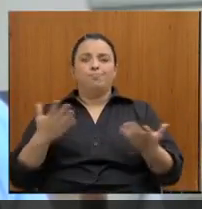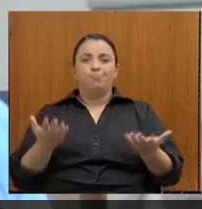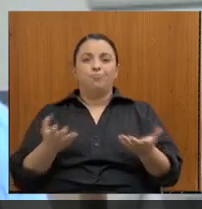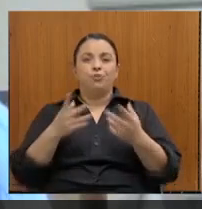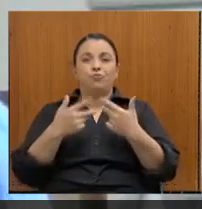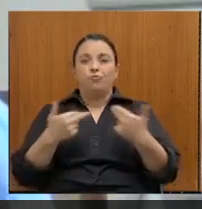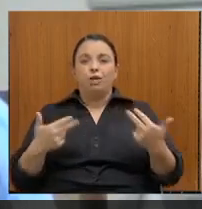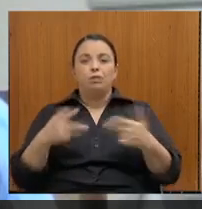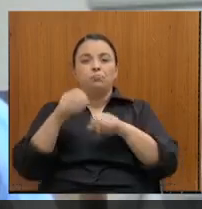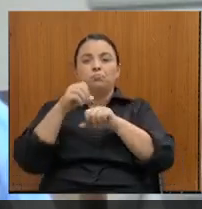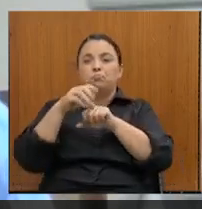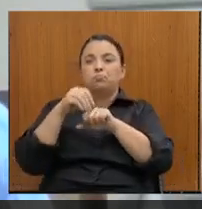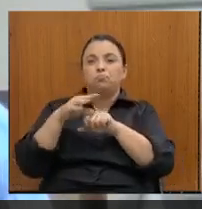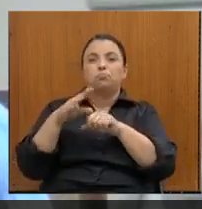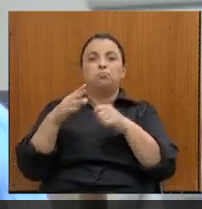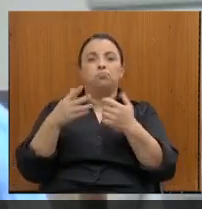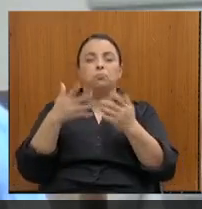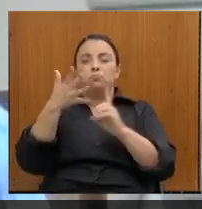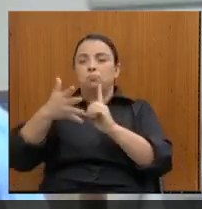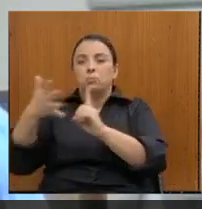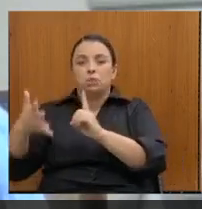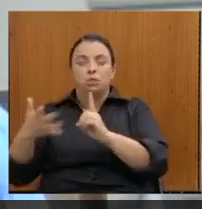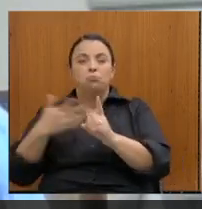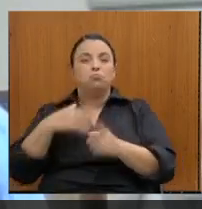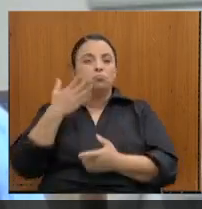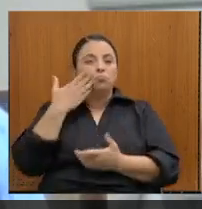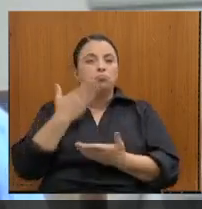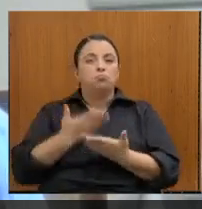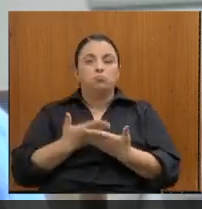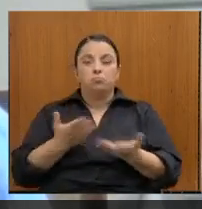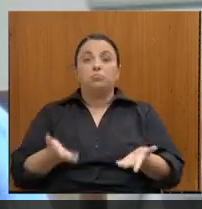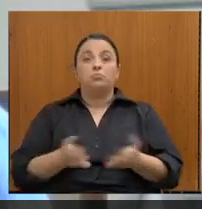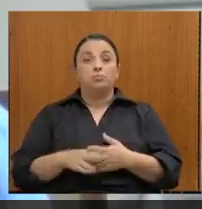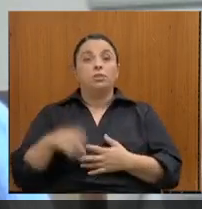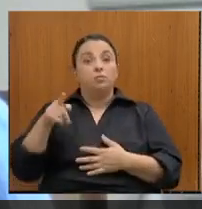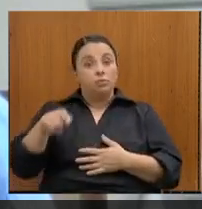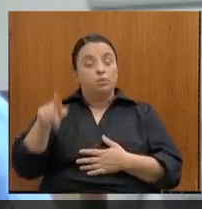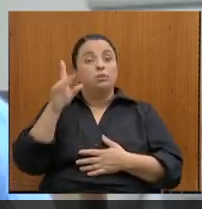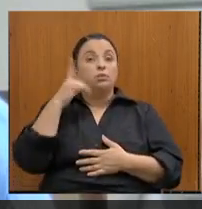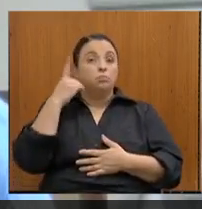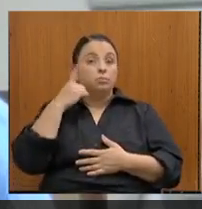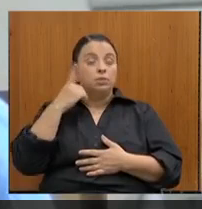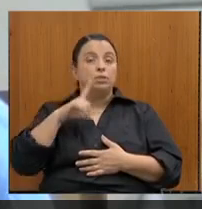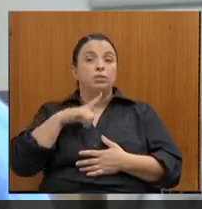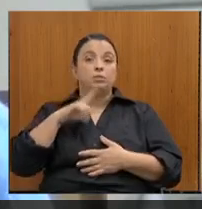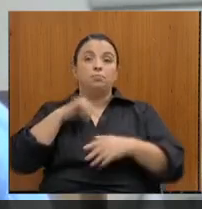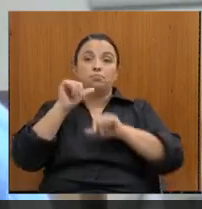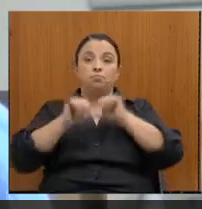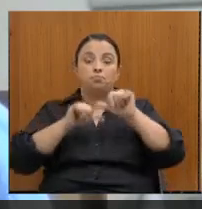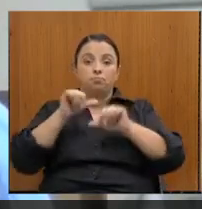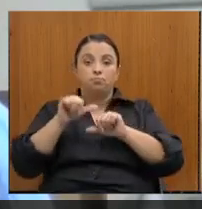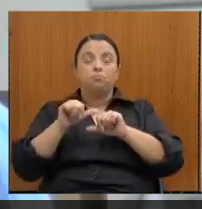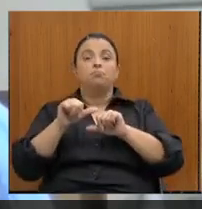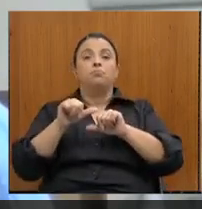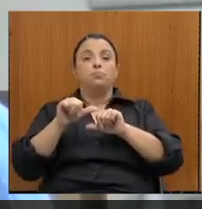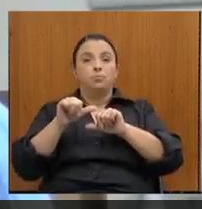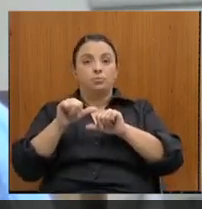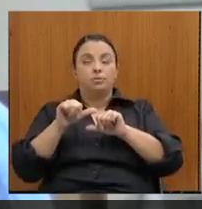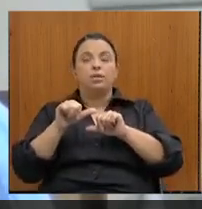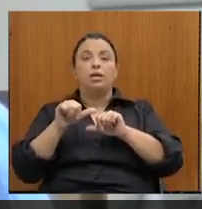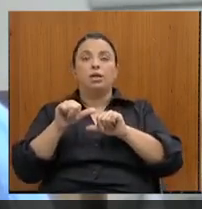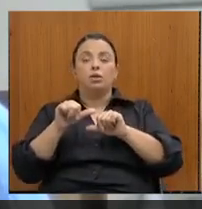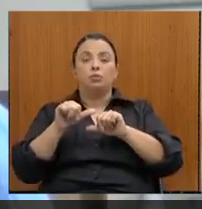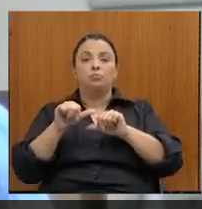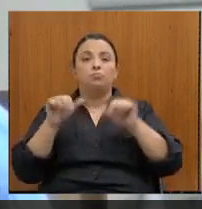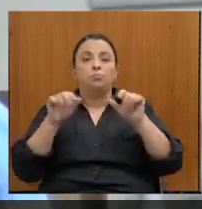realmente Deputado tem que ser transformado num grande defensor das energias renováveis